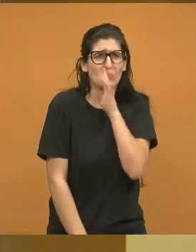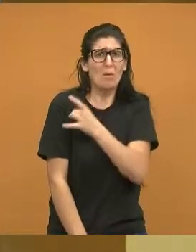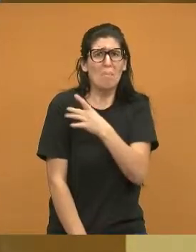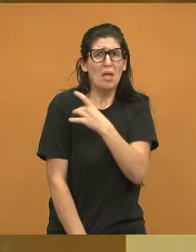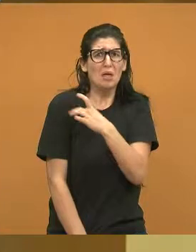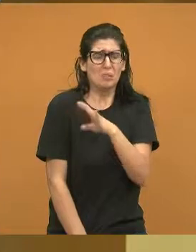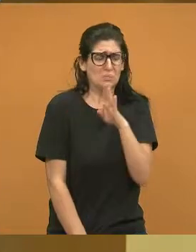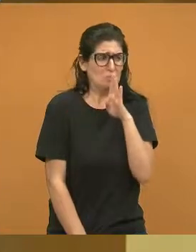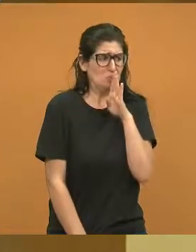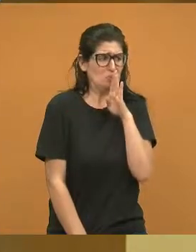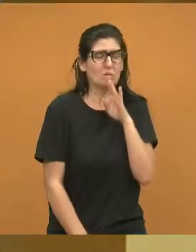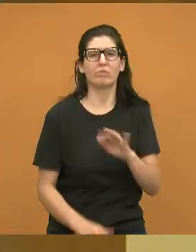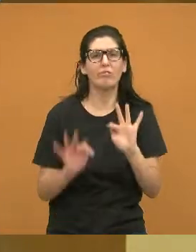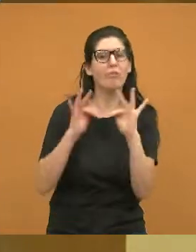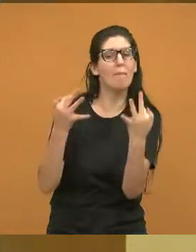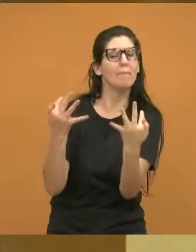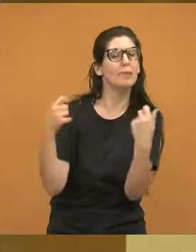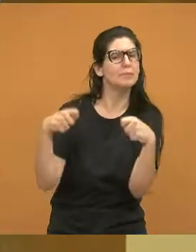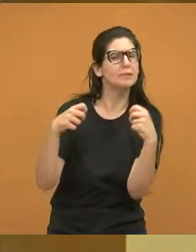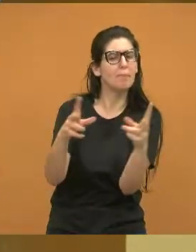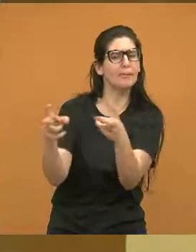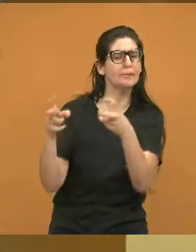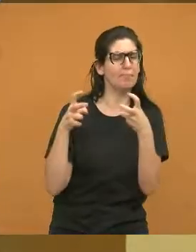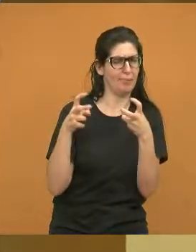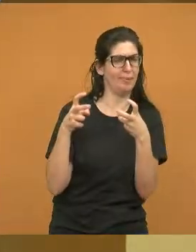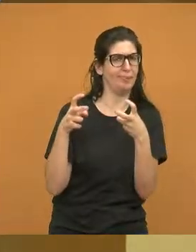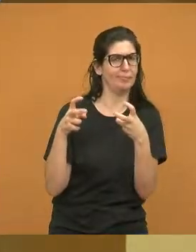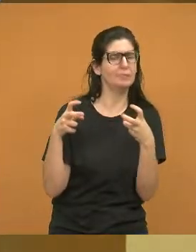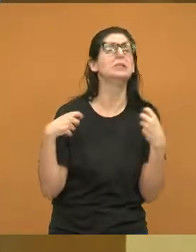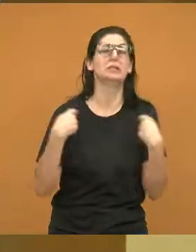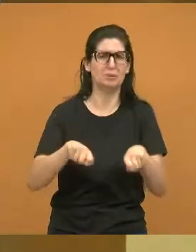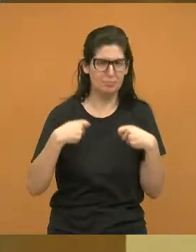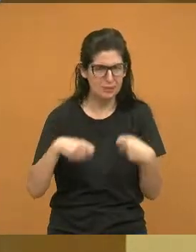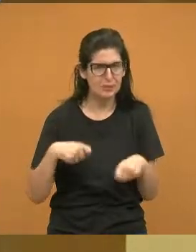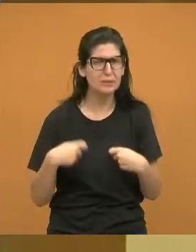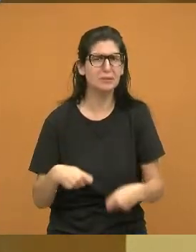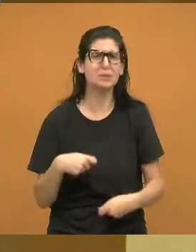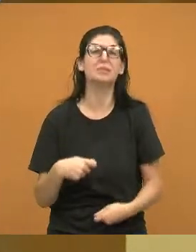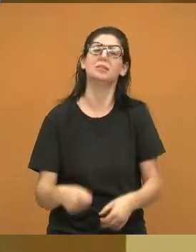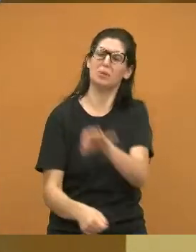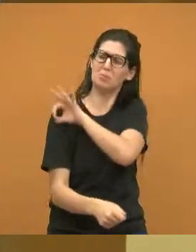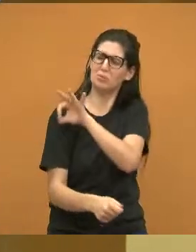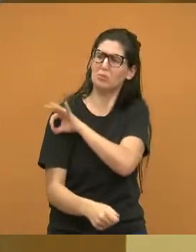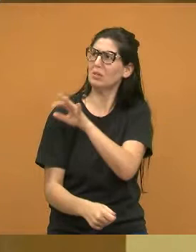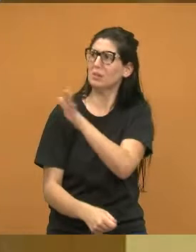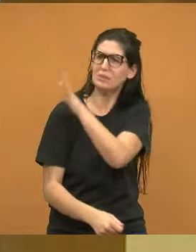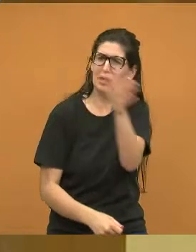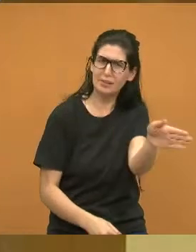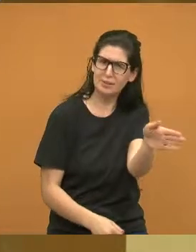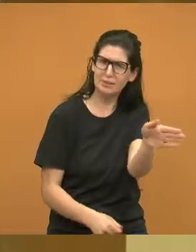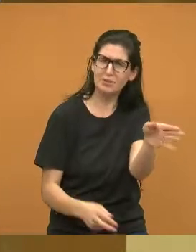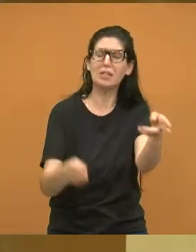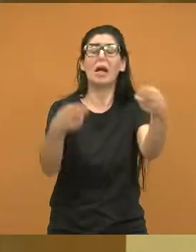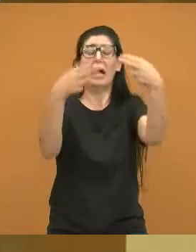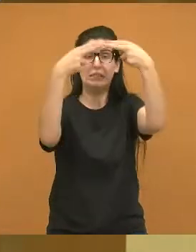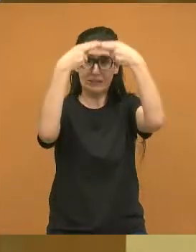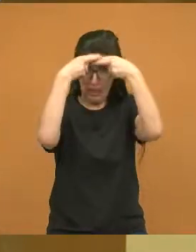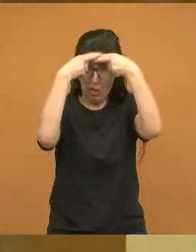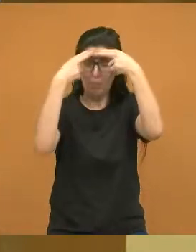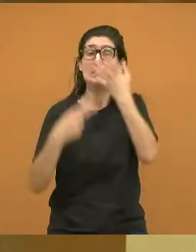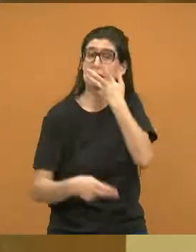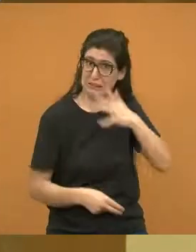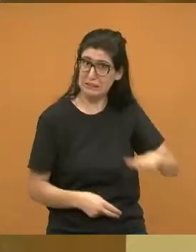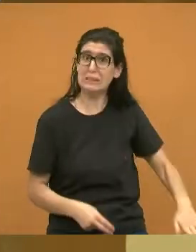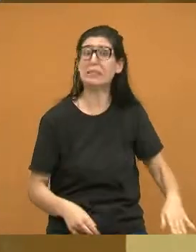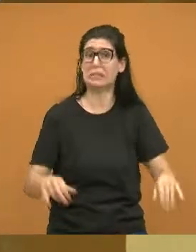que denunciar, porque esse trauma de vir à tona, esse problema que acontece no seio familiar é muito